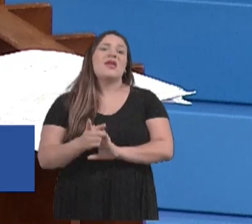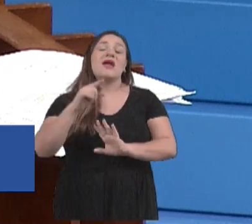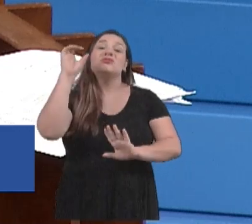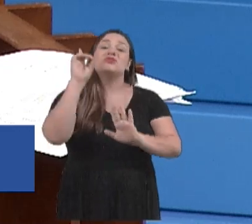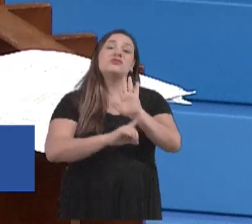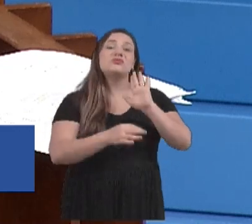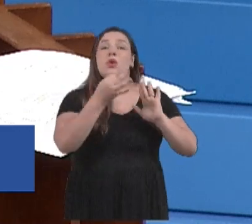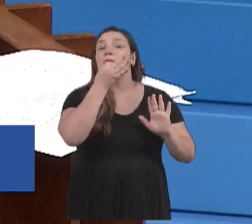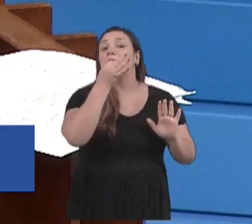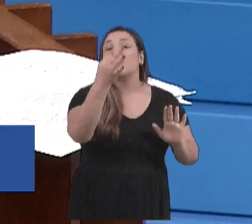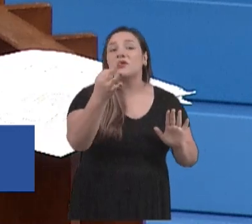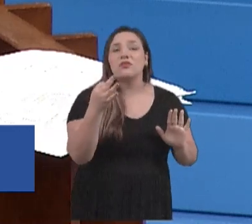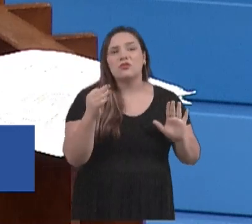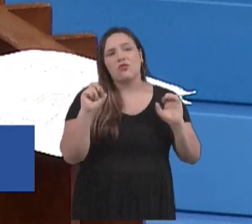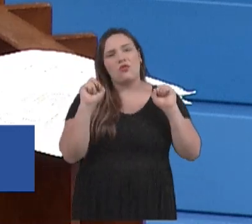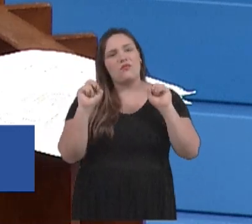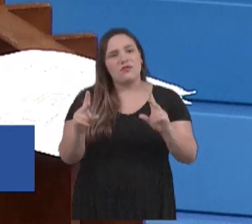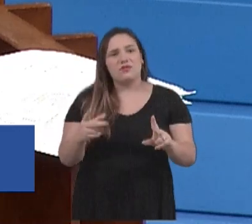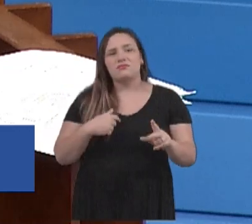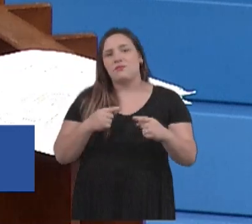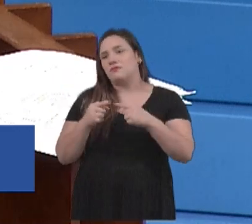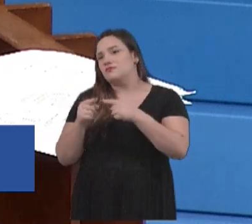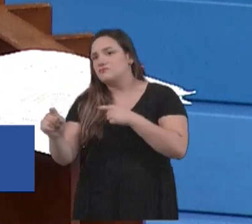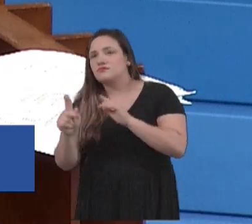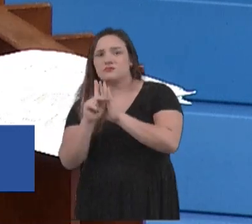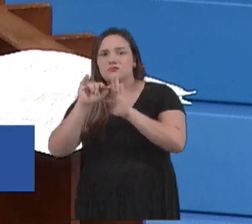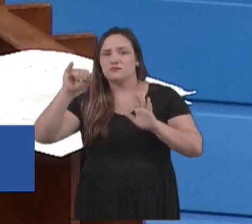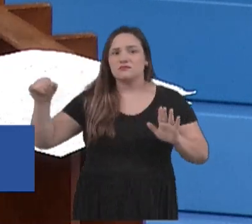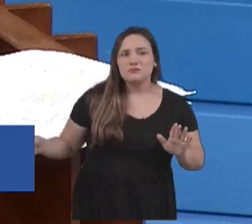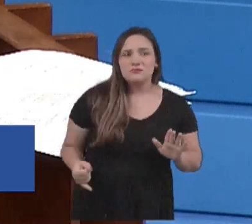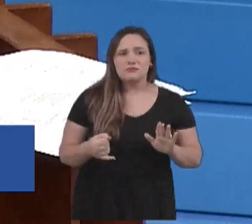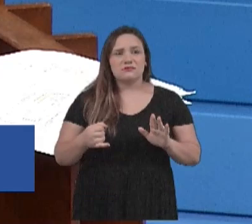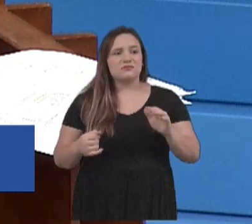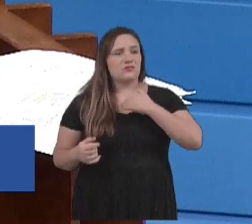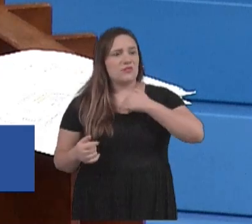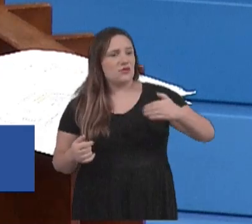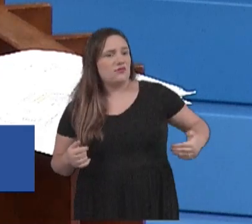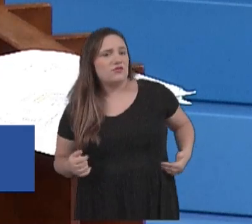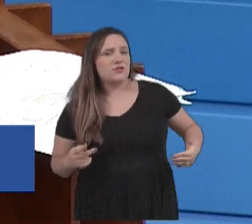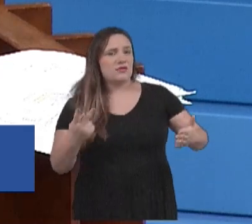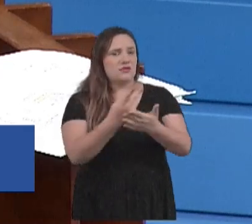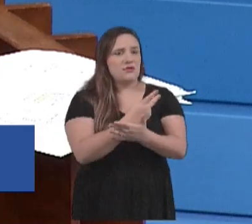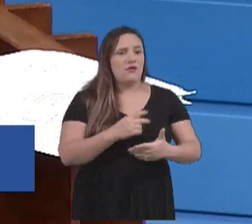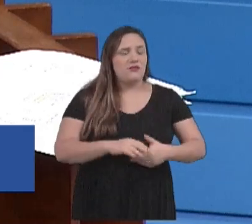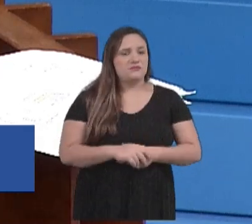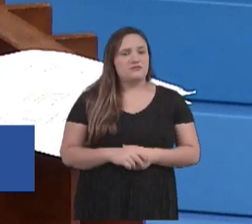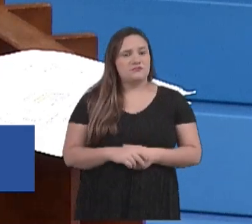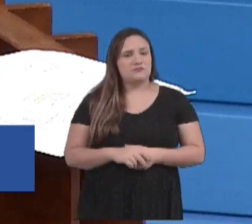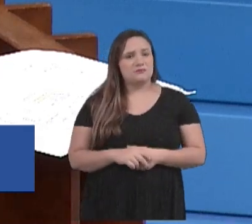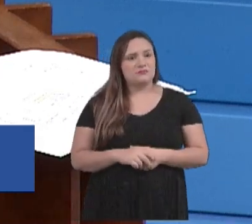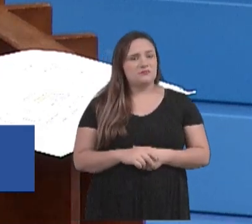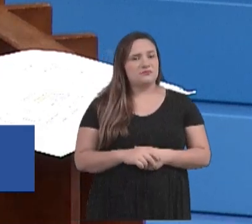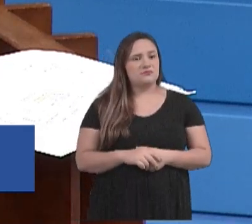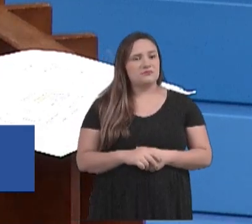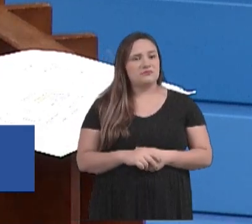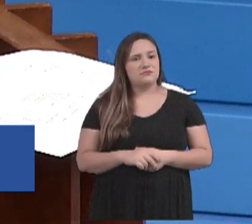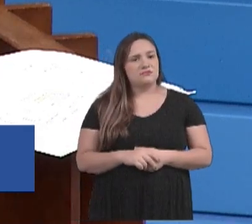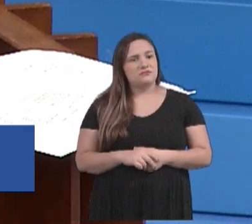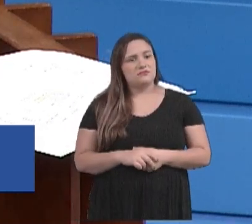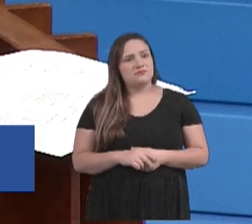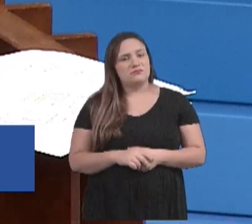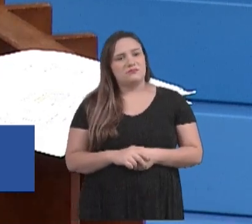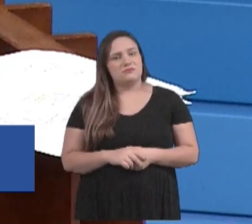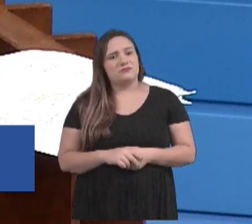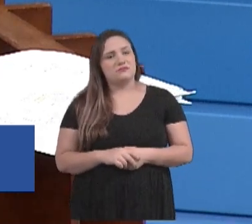opinião. Opinião é dizer que eu discordo desse projeto, que o governo está errado, que aquilo lá merece uma apuração